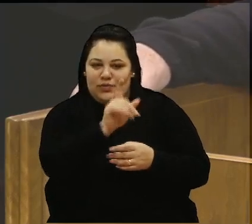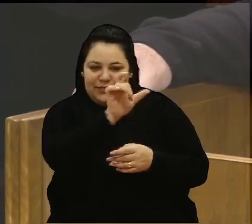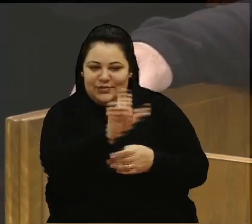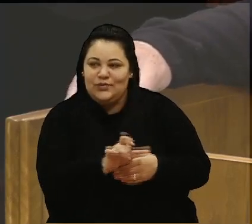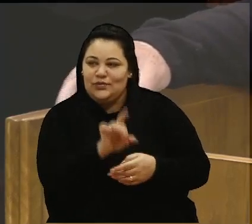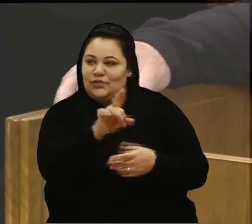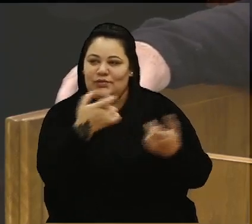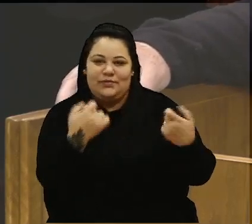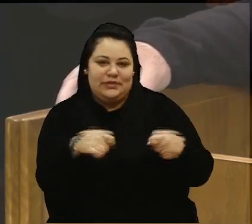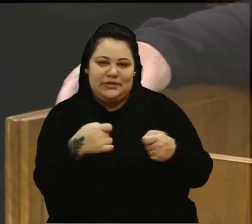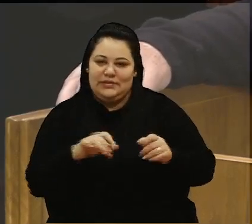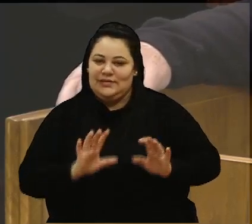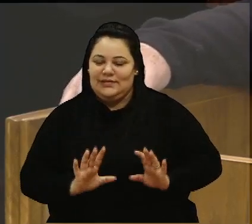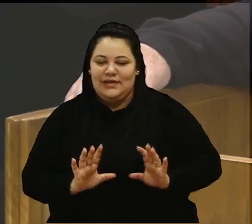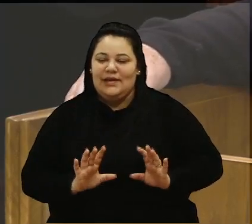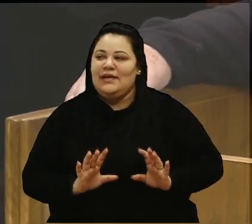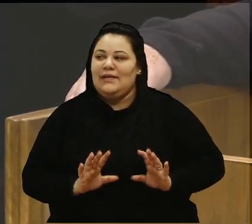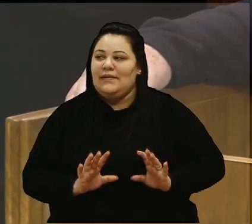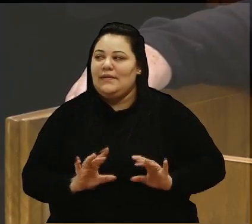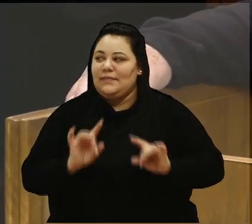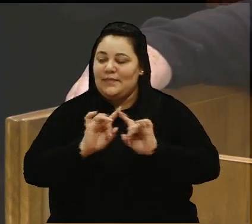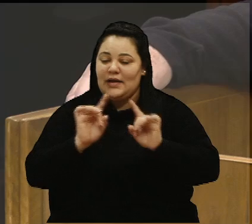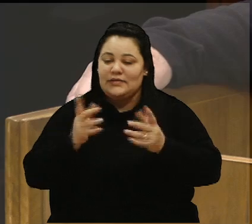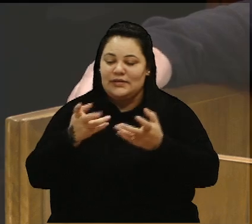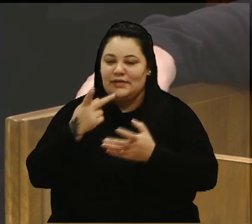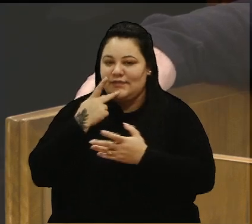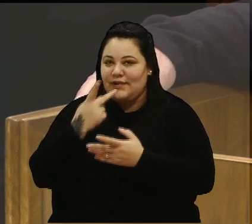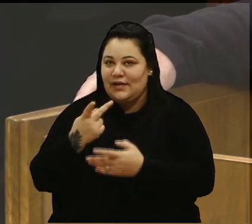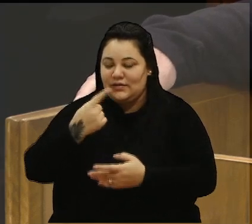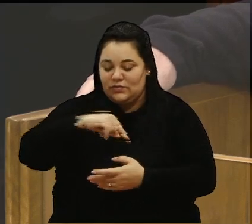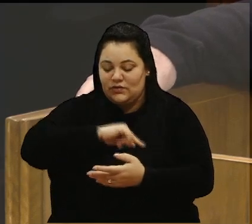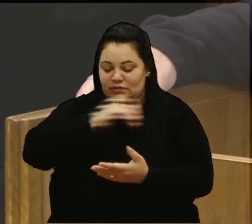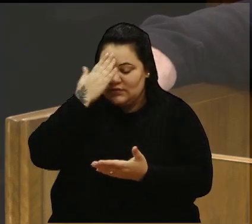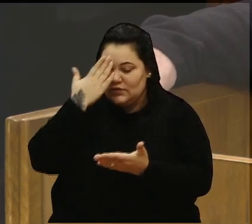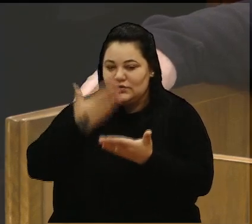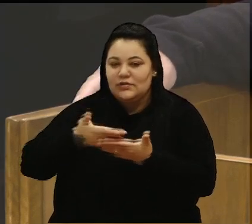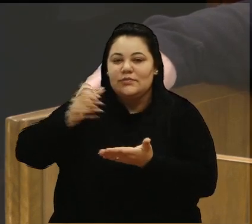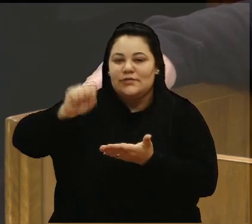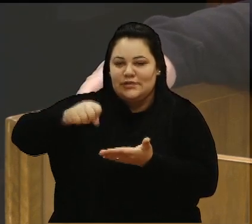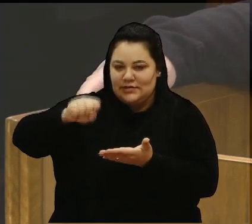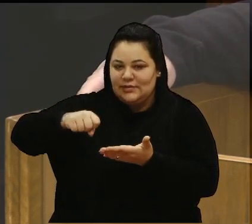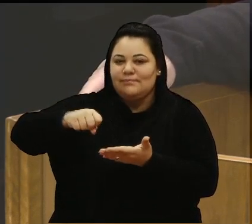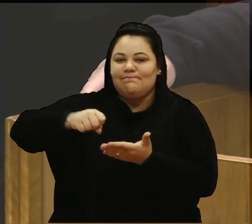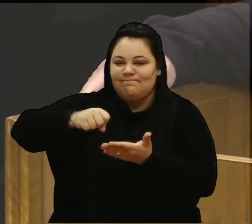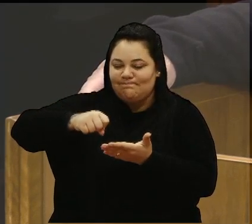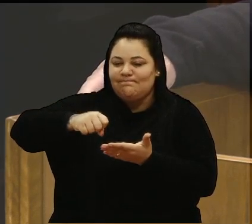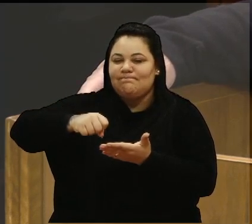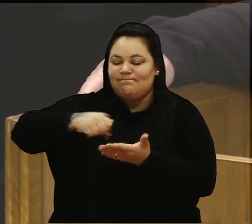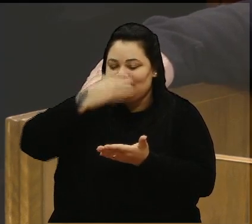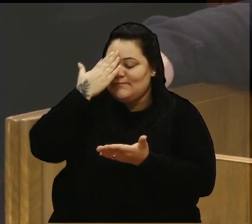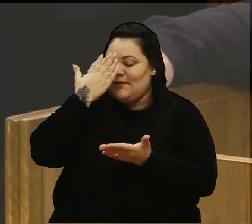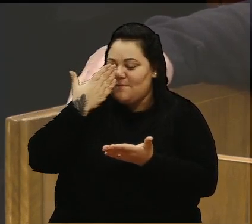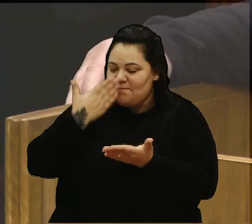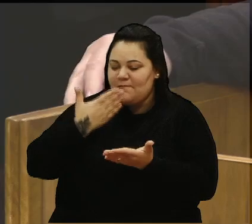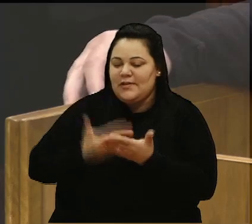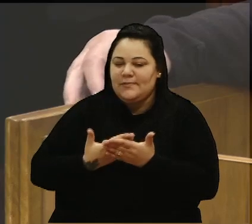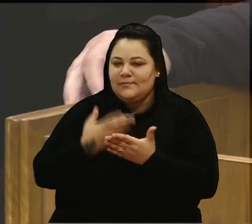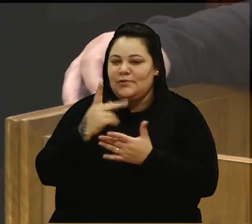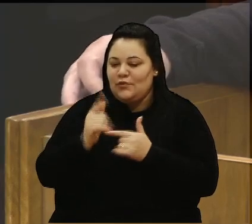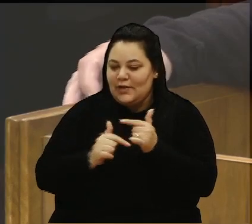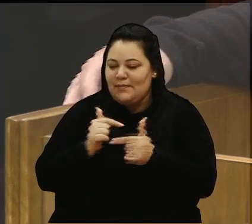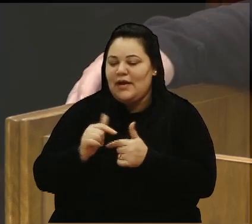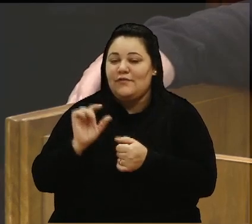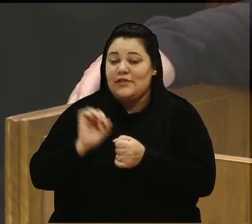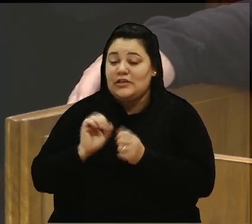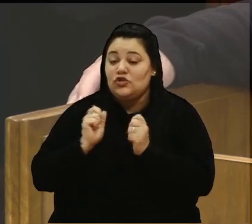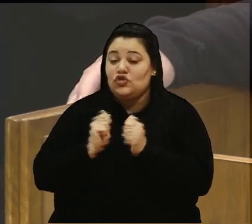disso, tá? Mas dizer que nós estamos muito confiantes no trabalho que Vossa Senhoria está fazendo junto à